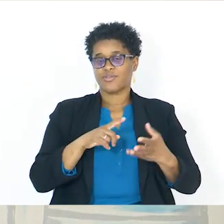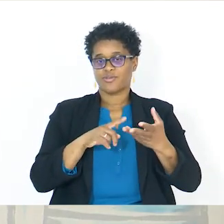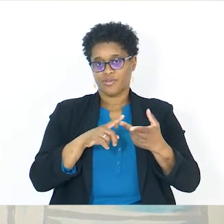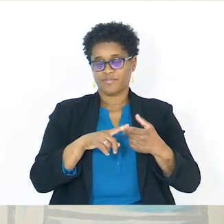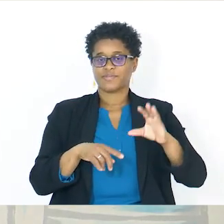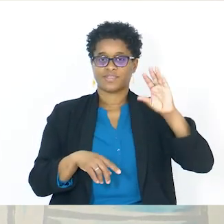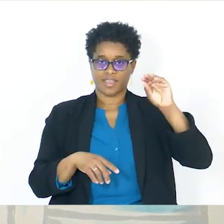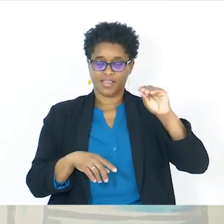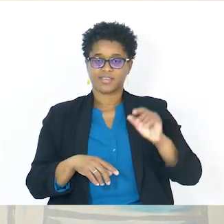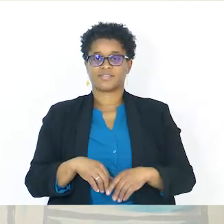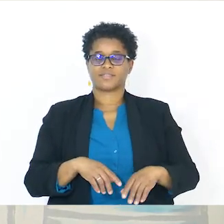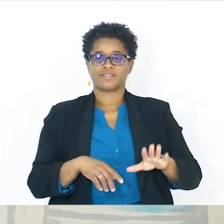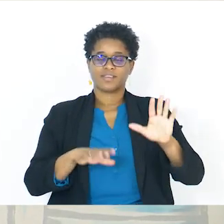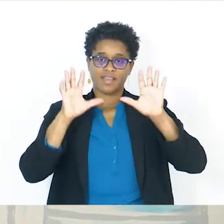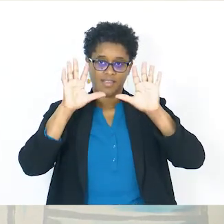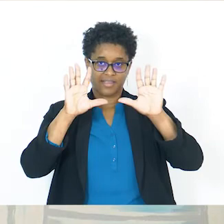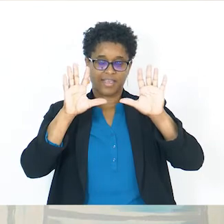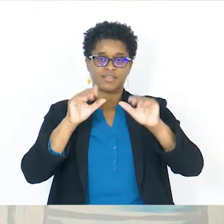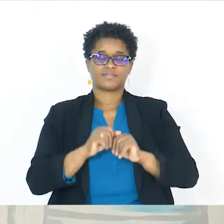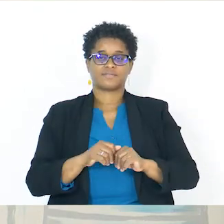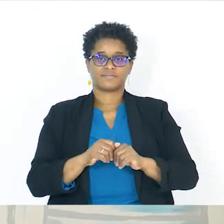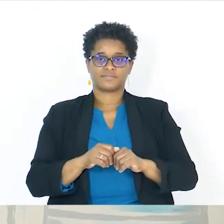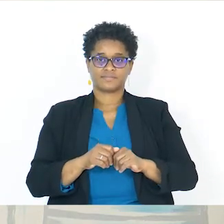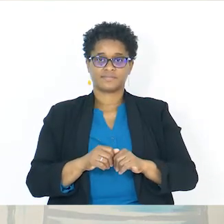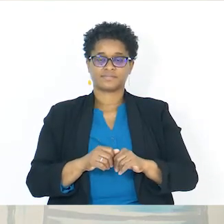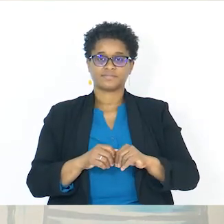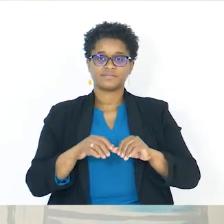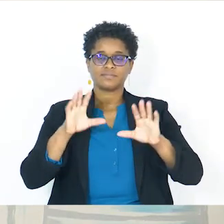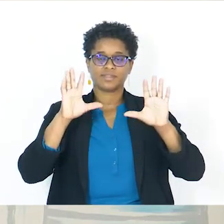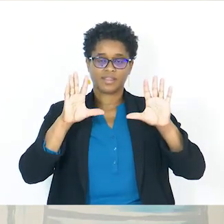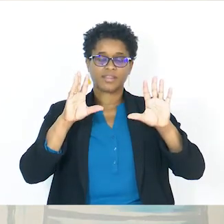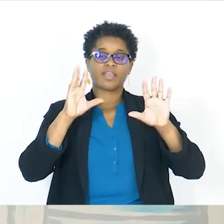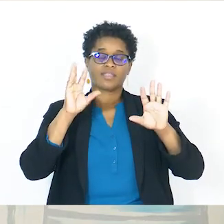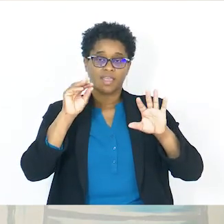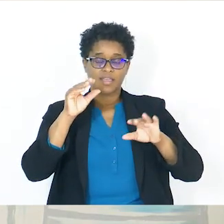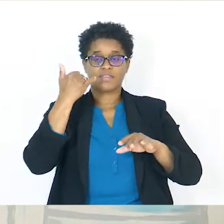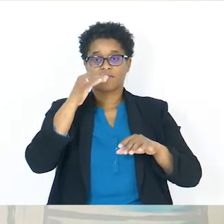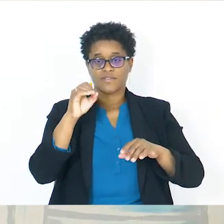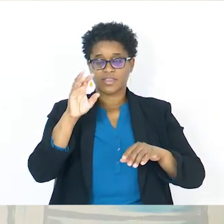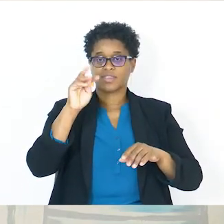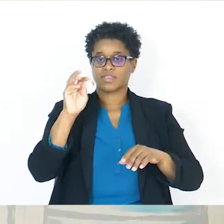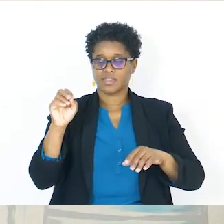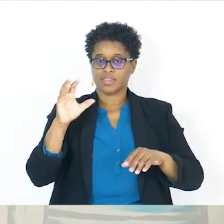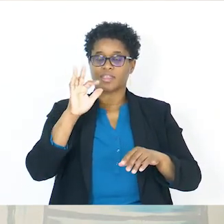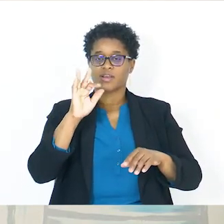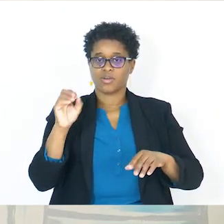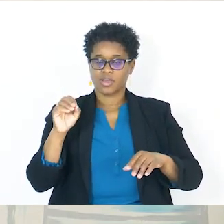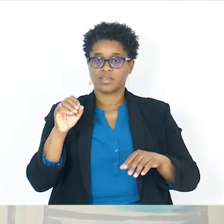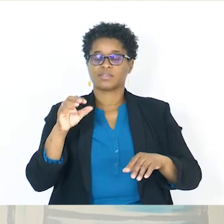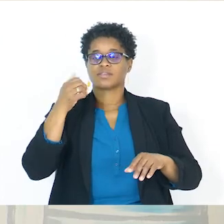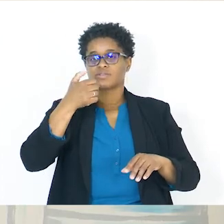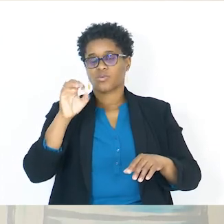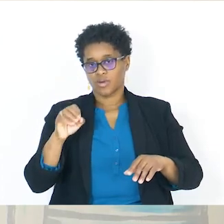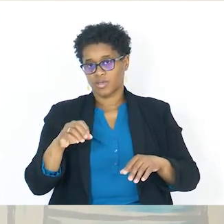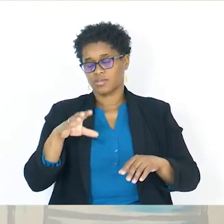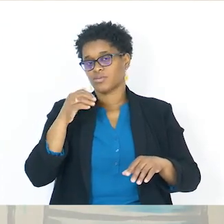Então, contamos 10, cada dedo significa 10. 10, 20, 30, 40, 50.